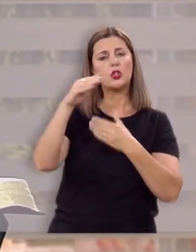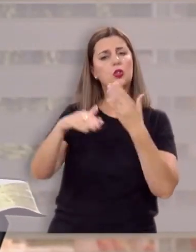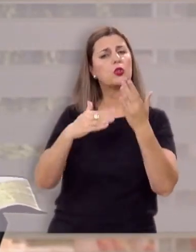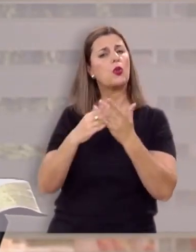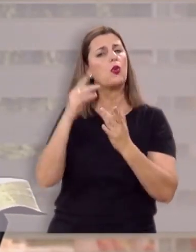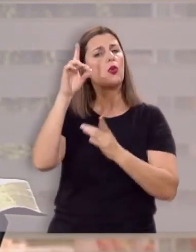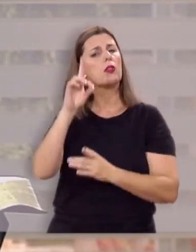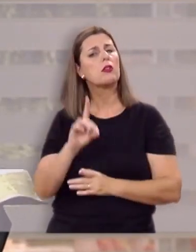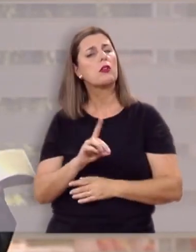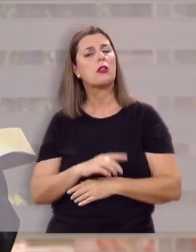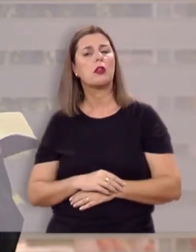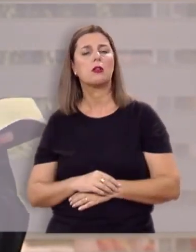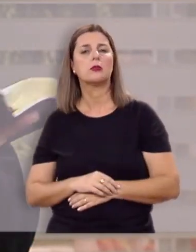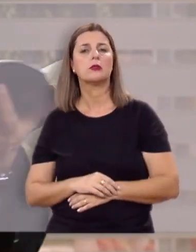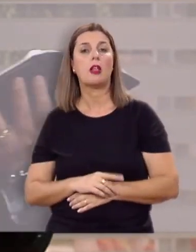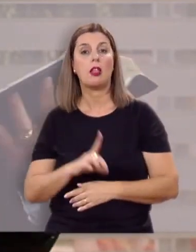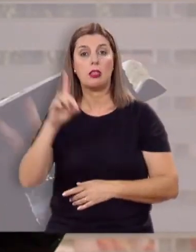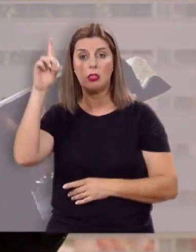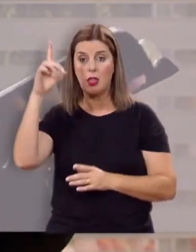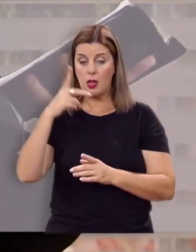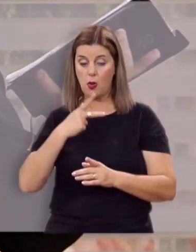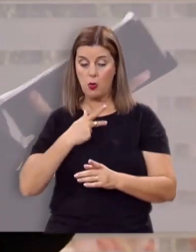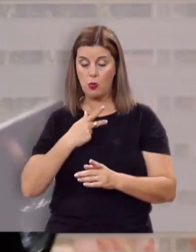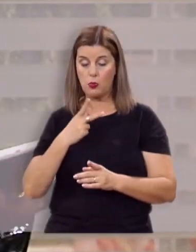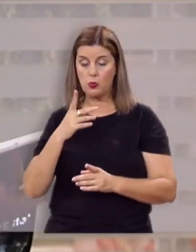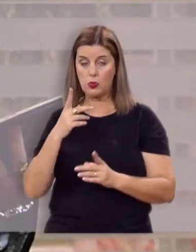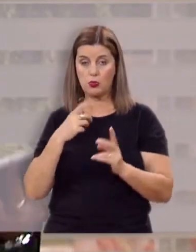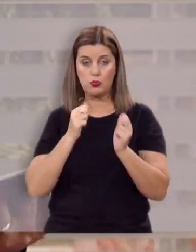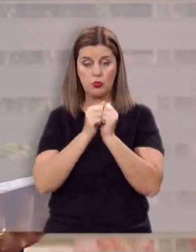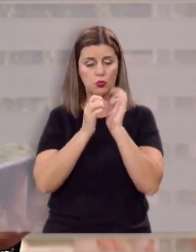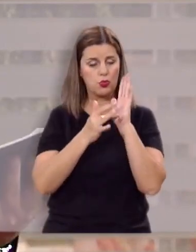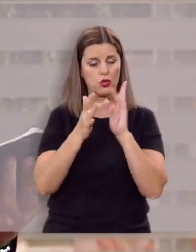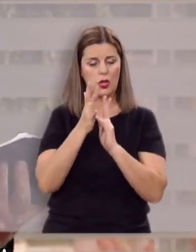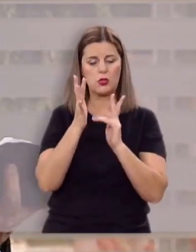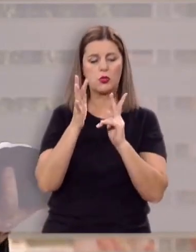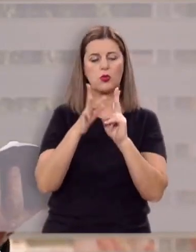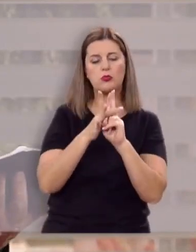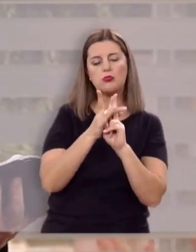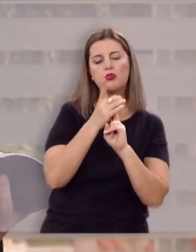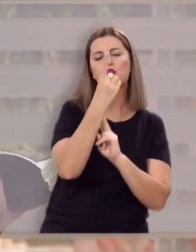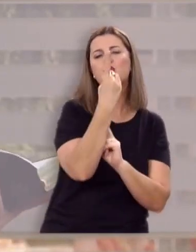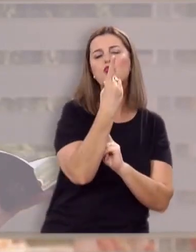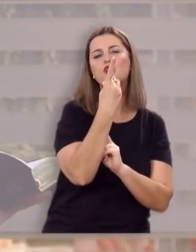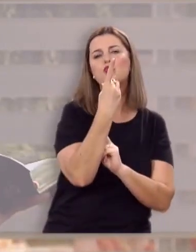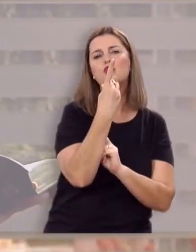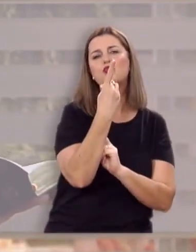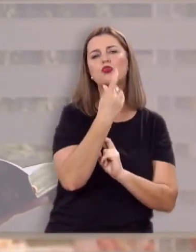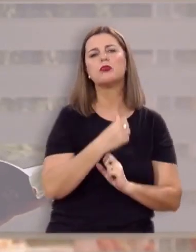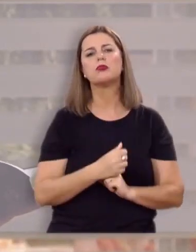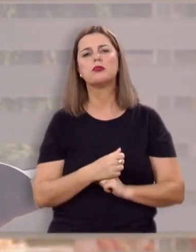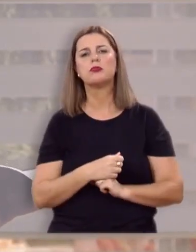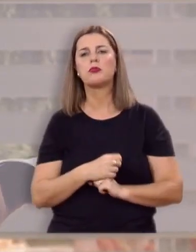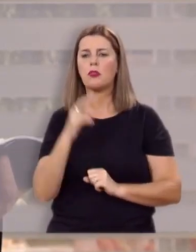toda a plenitude da divindade. Ele e o Pai são um. Quem vê a Jesus vê o Pai.